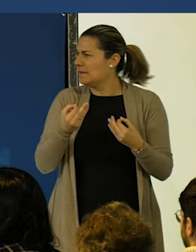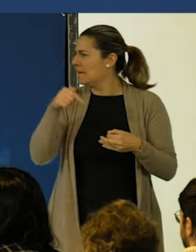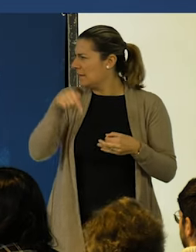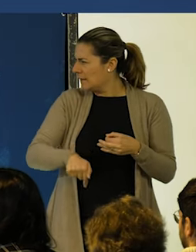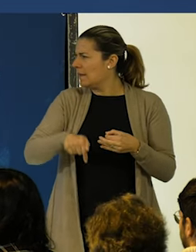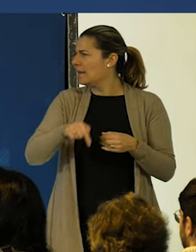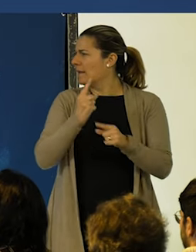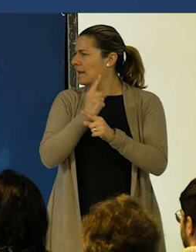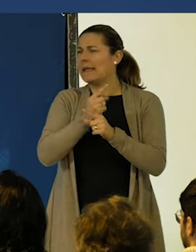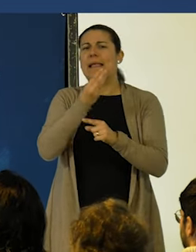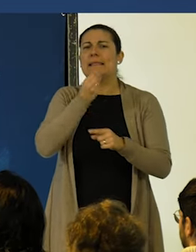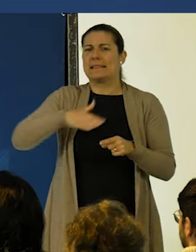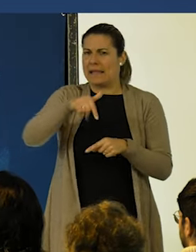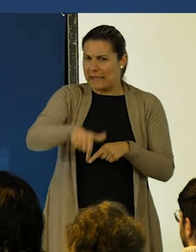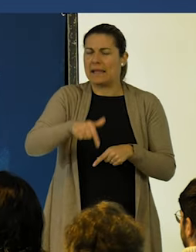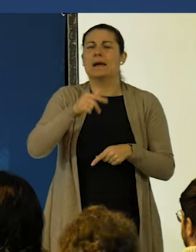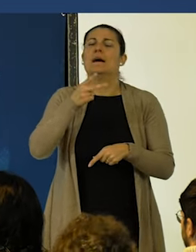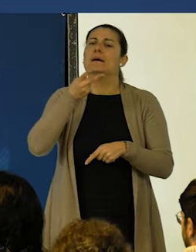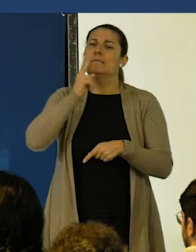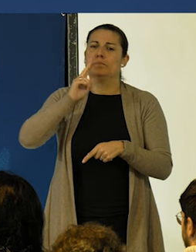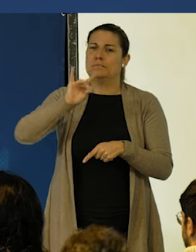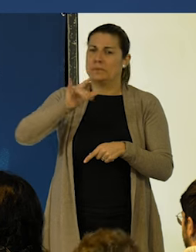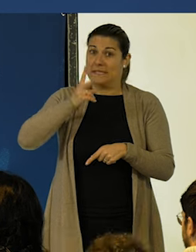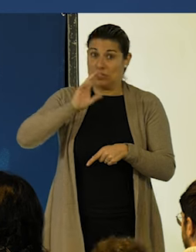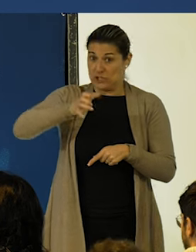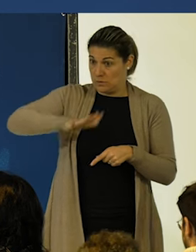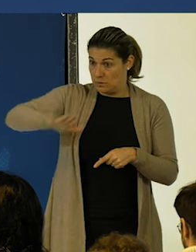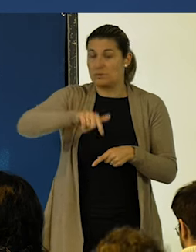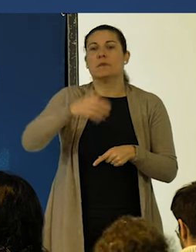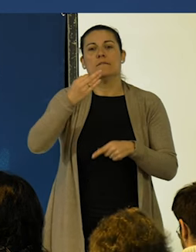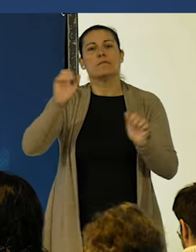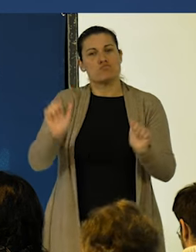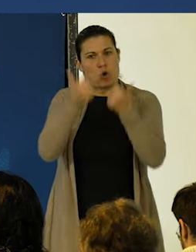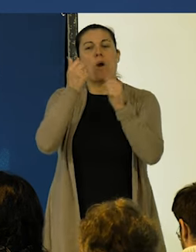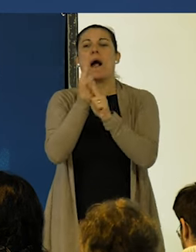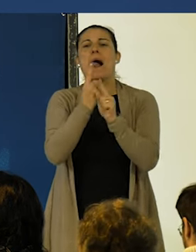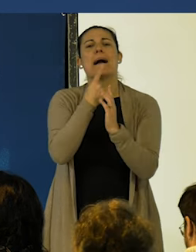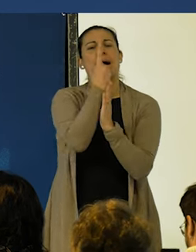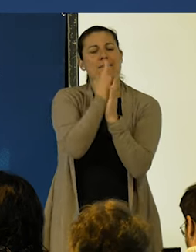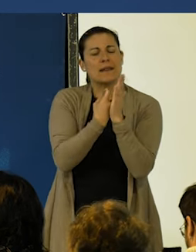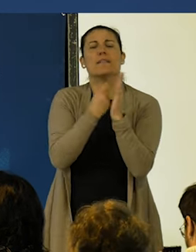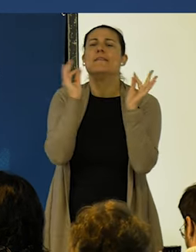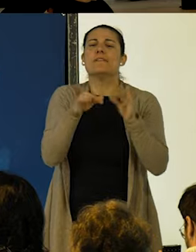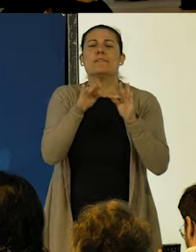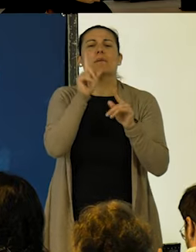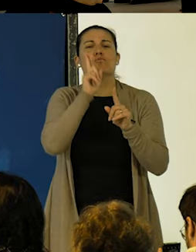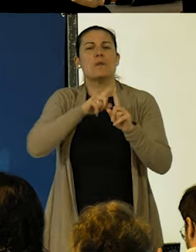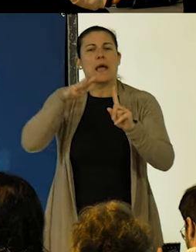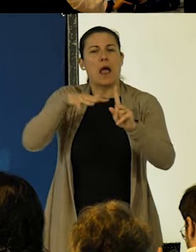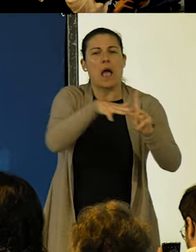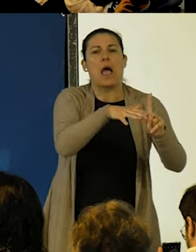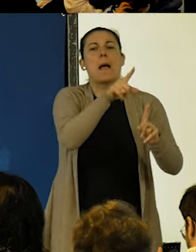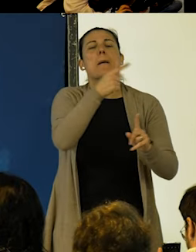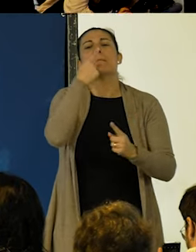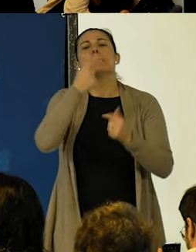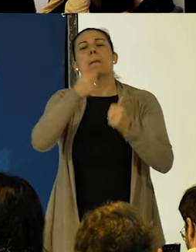foi também aqui, nesta terra e neste distrito, que ganhámos aquele referendo que acabou com a perseguição às mulheres que escolhem abortar,